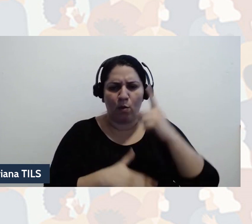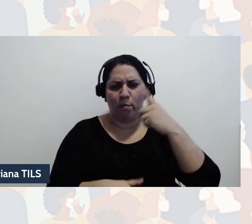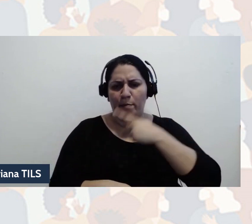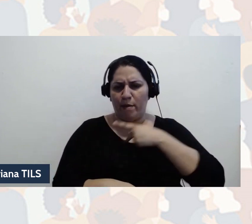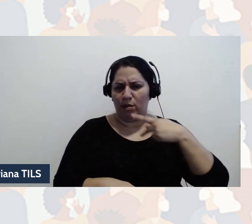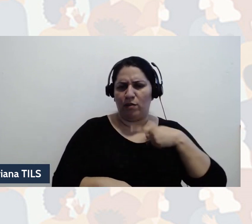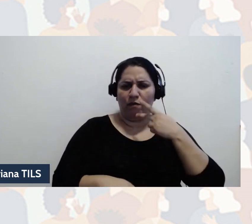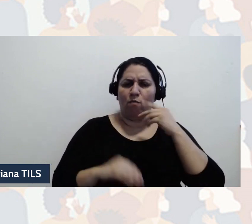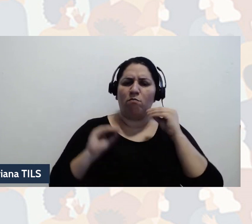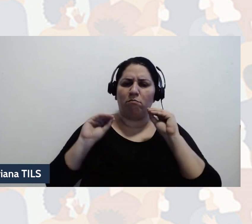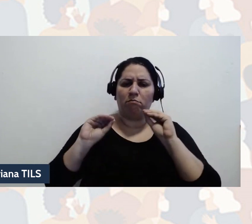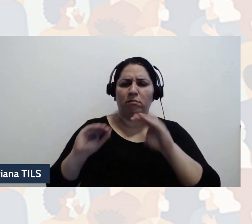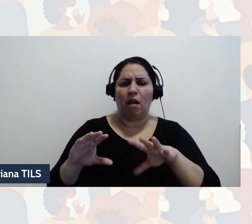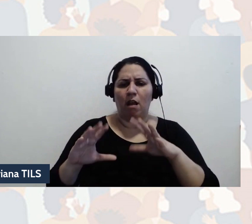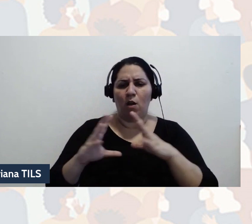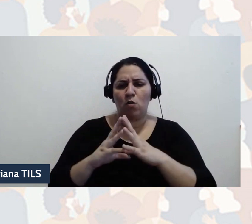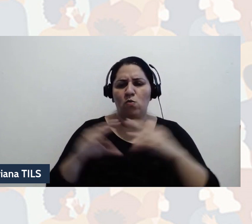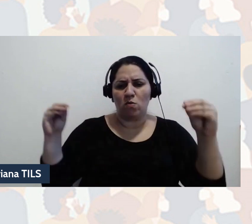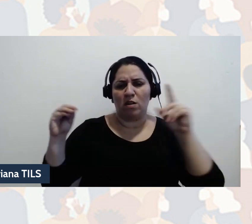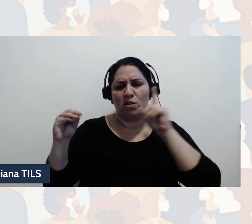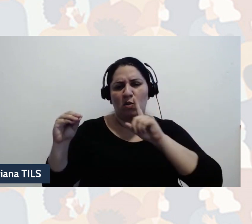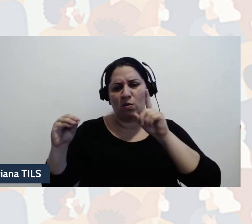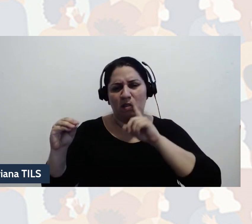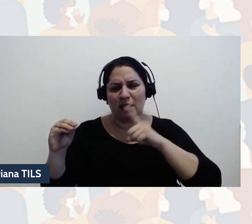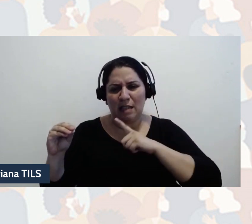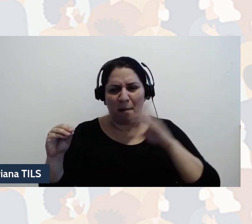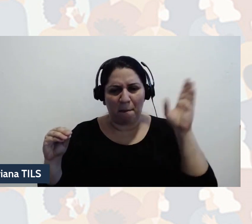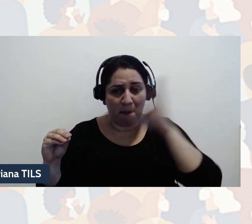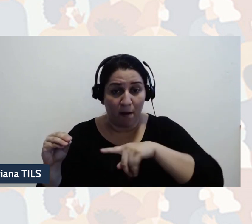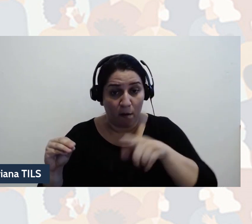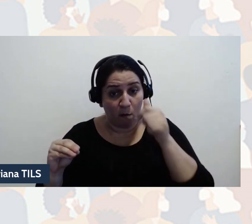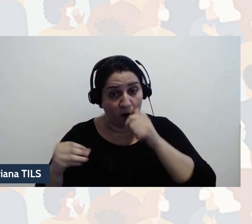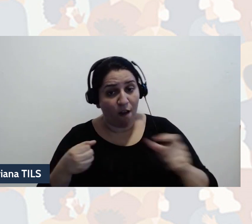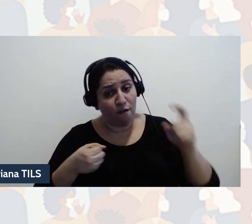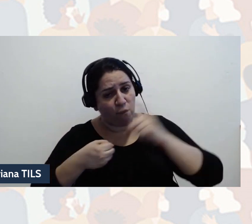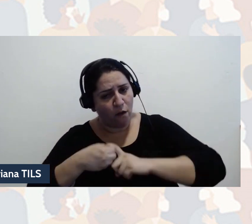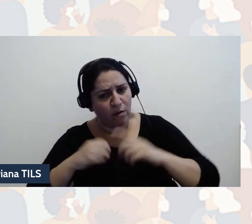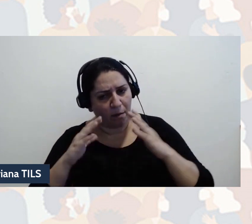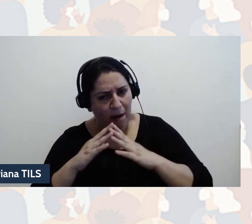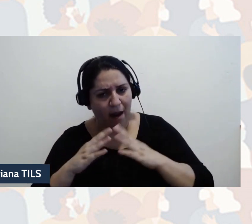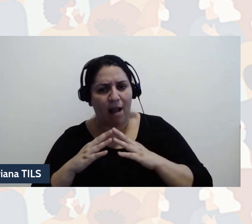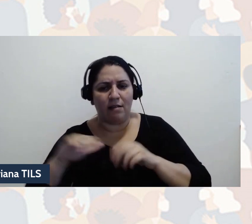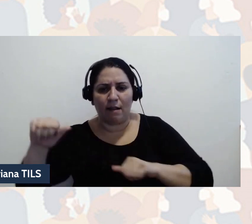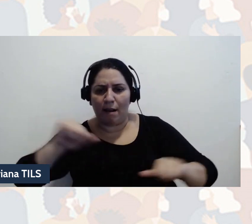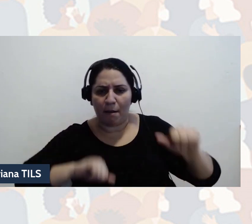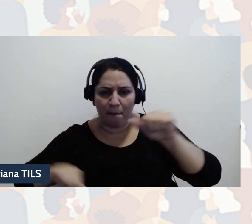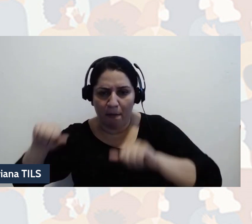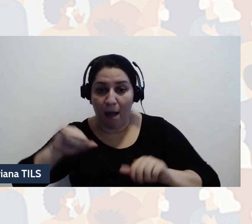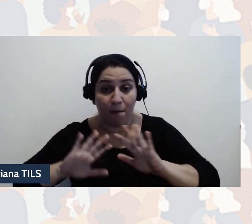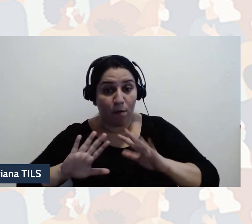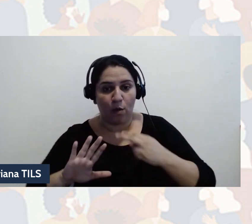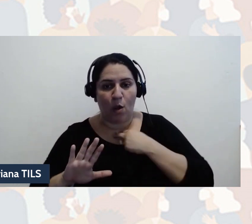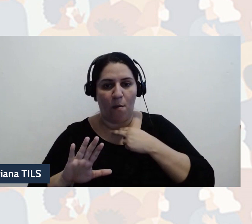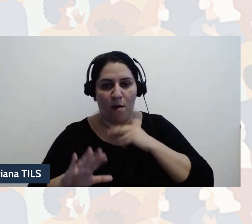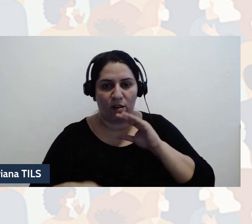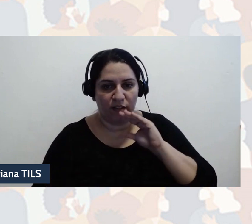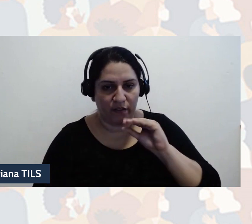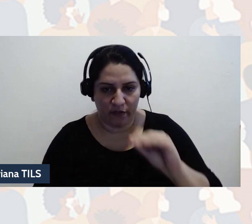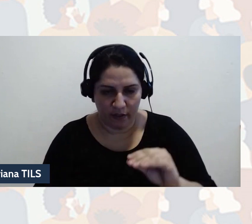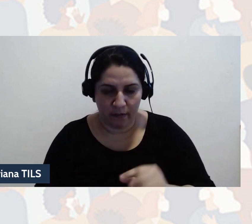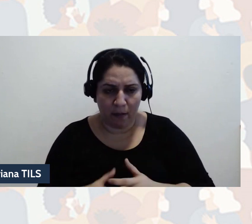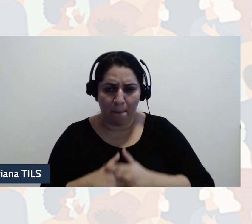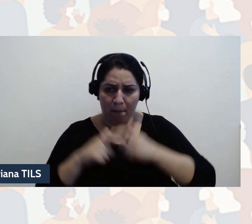Estados Unidos do mal se as mulheres voltarem para casa para cozinhar, limpar e não falar. E a maior parte das